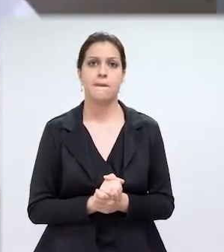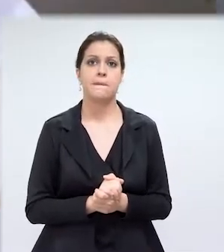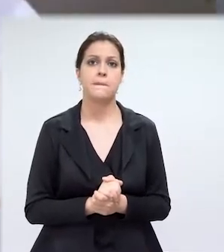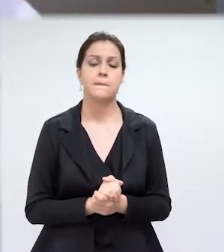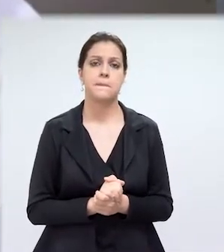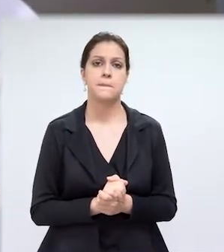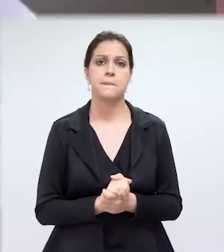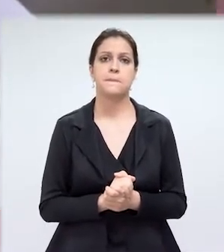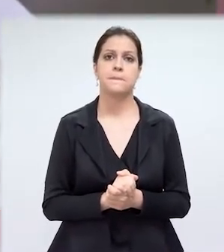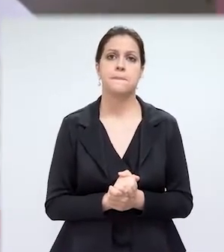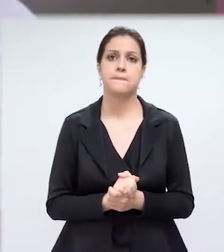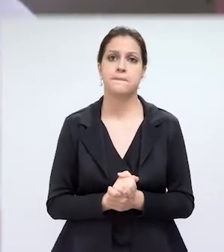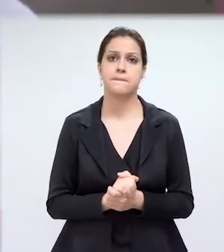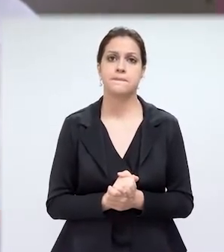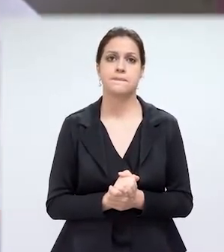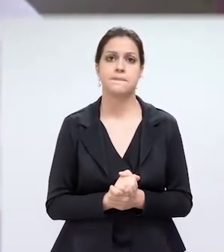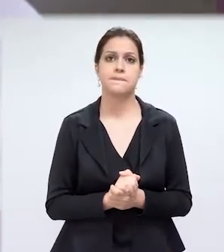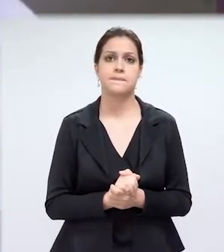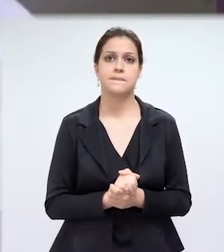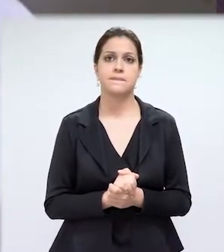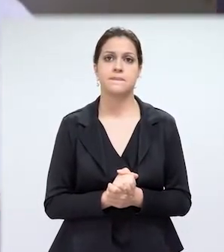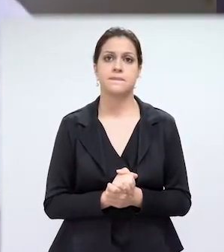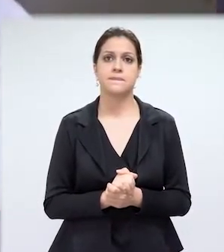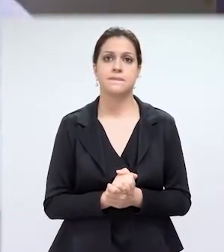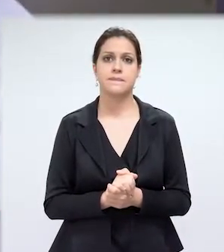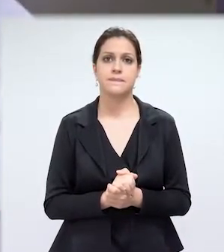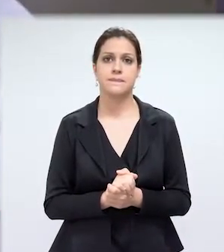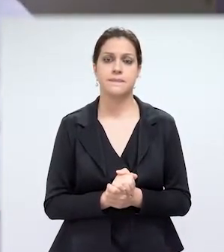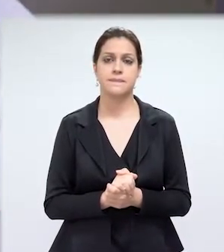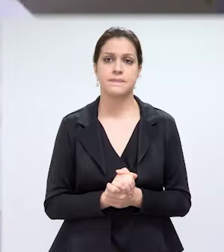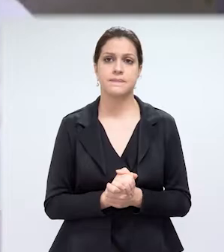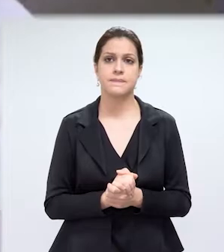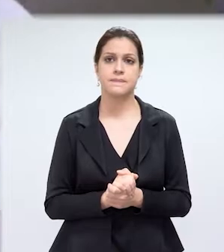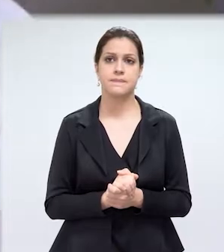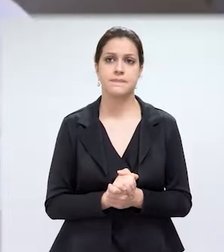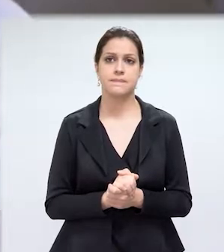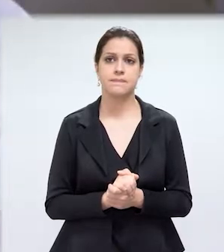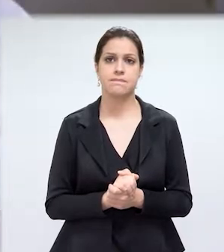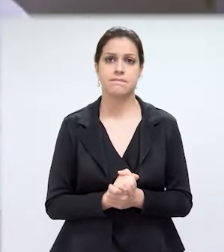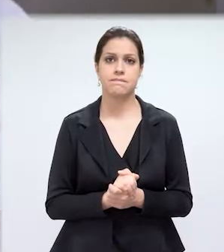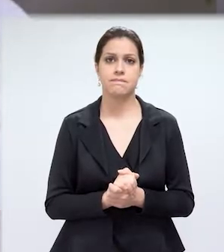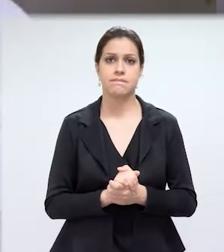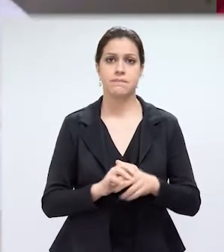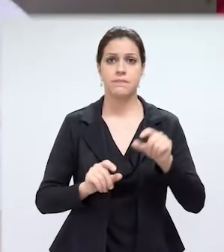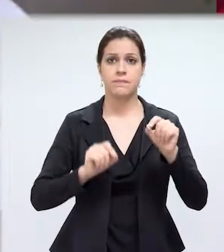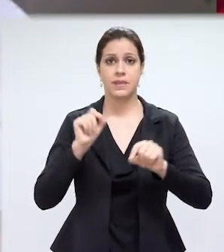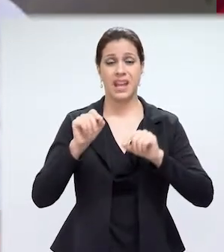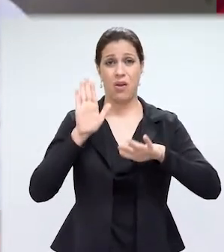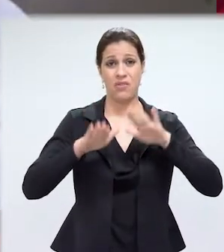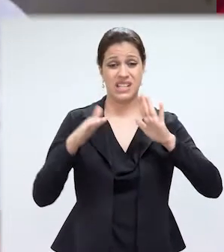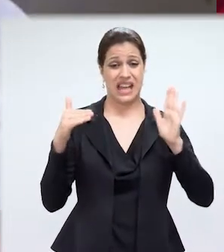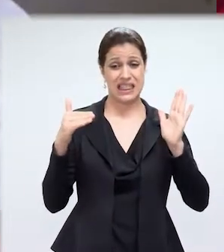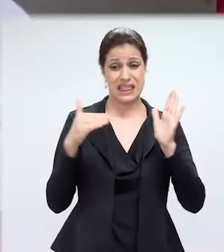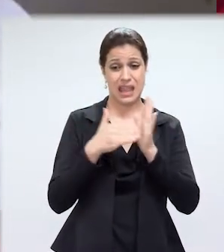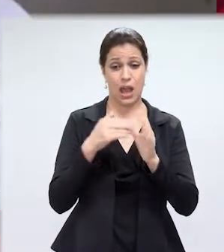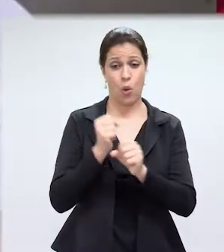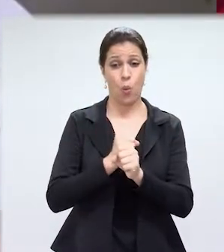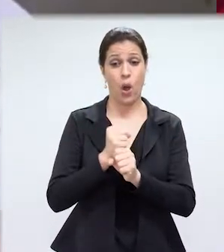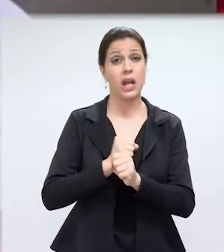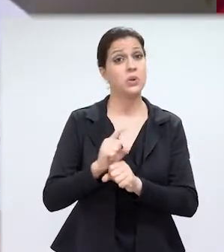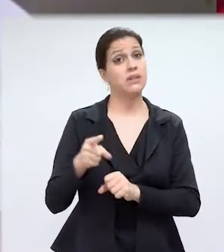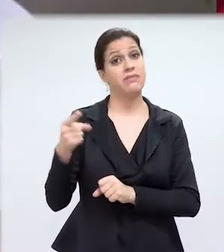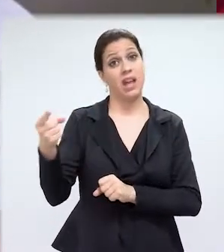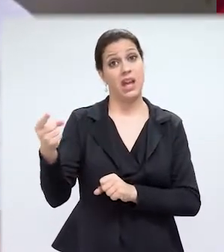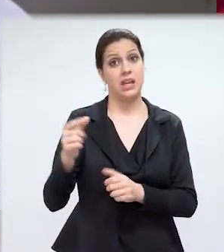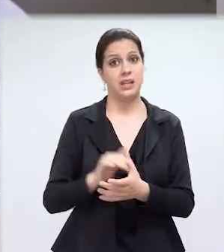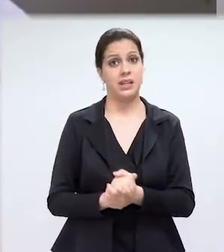garantindo, quando for necessário, a extensão desse ensino remoto na rede pública até, inclusive, o